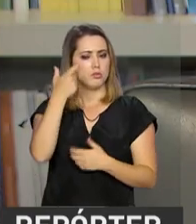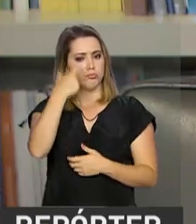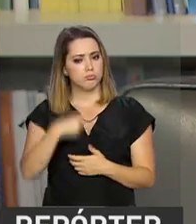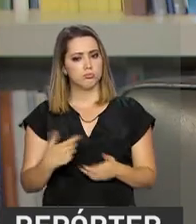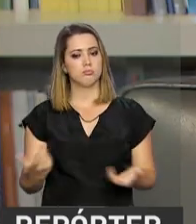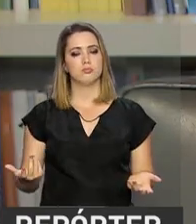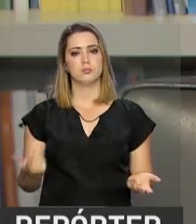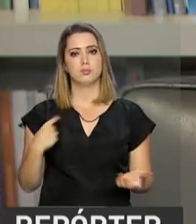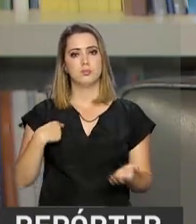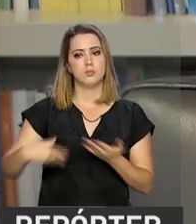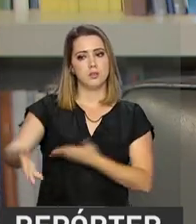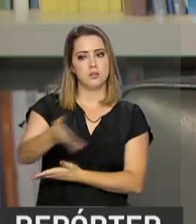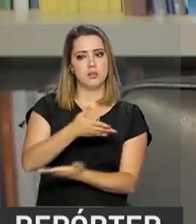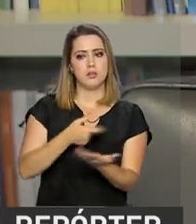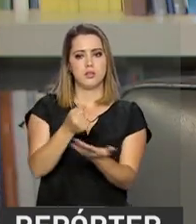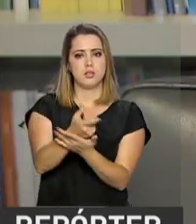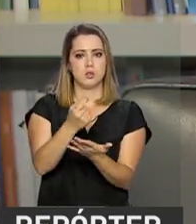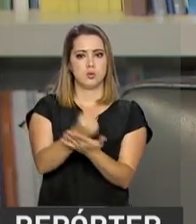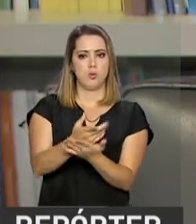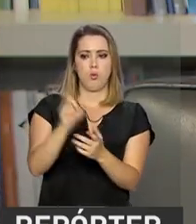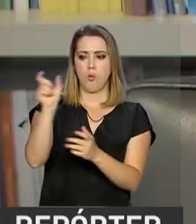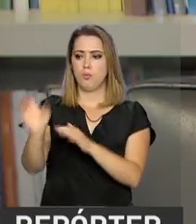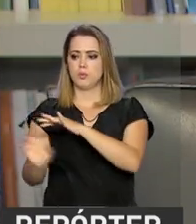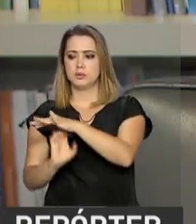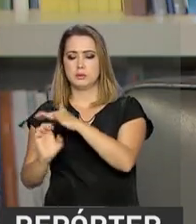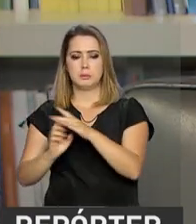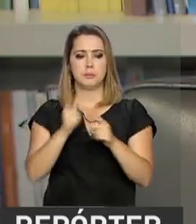aí nessas relações existentes entre consumidor e fornecedor